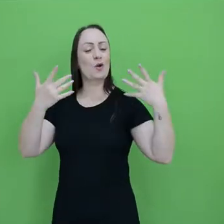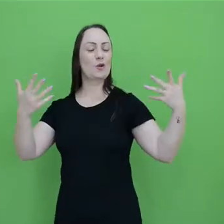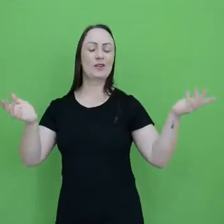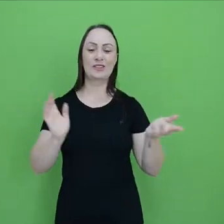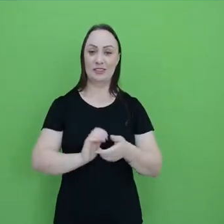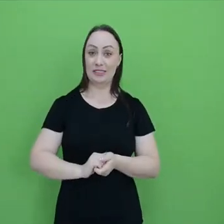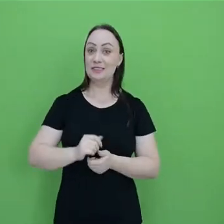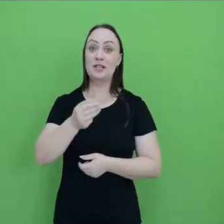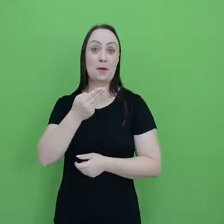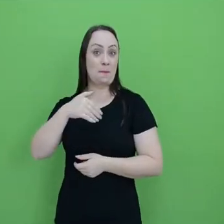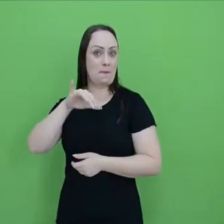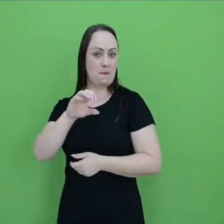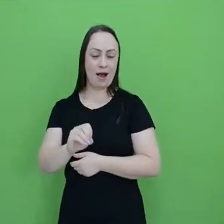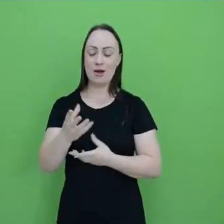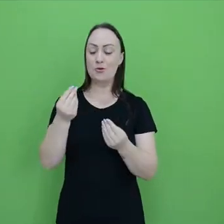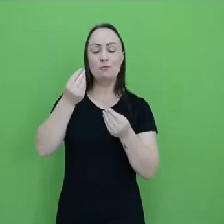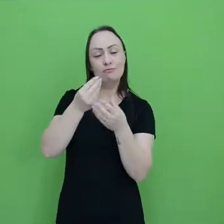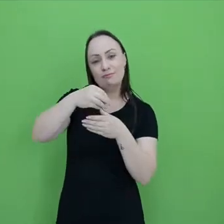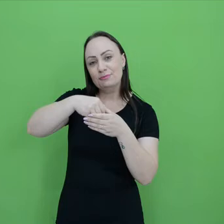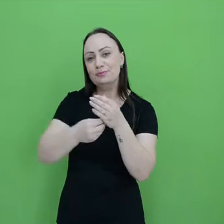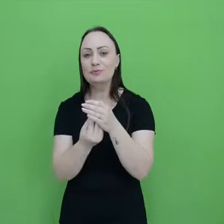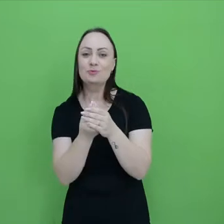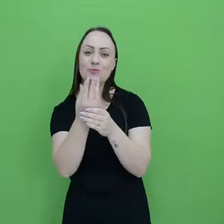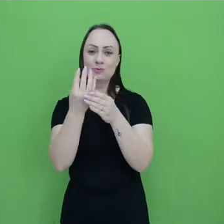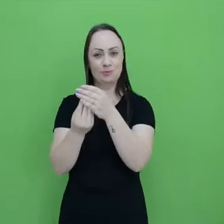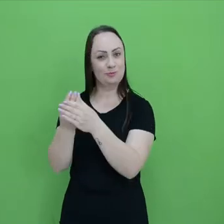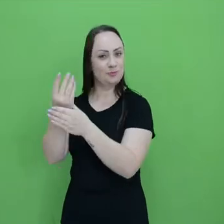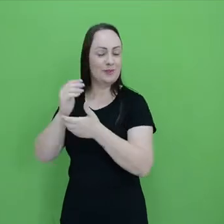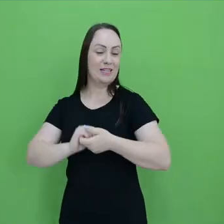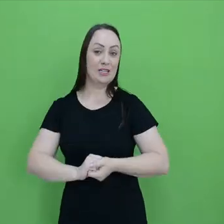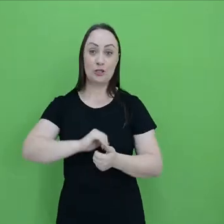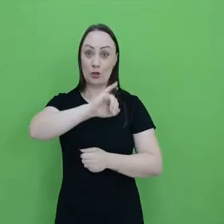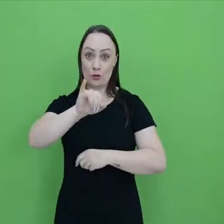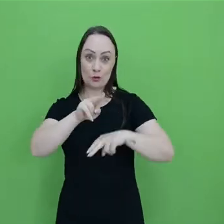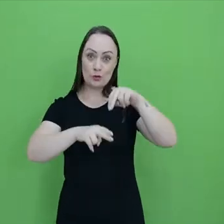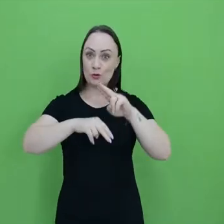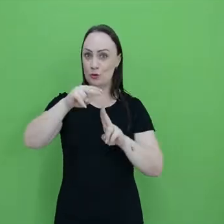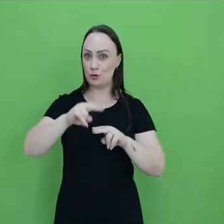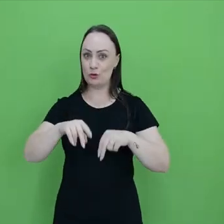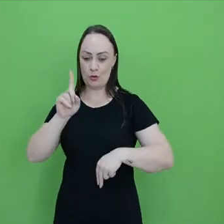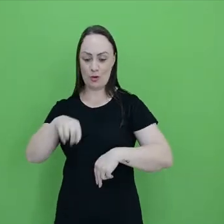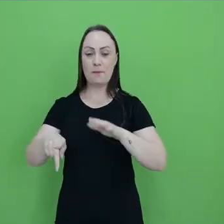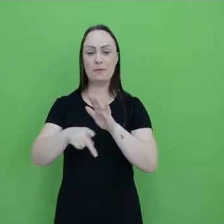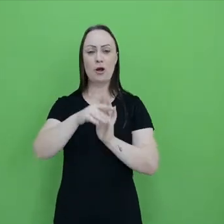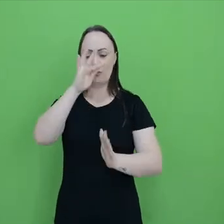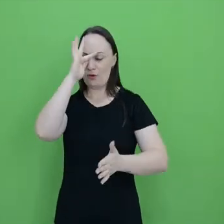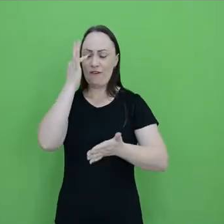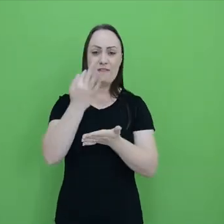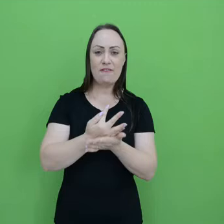mil. Maio, de muitas sementes no balaio. Junho, mês de fé